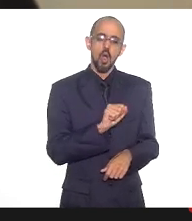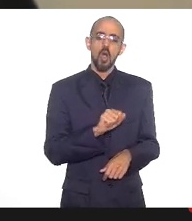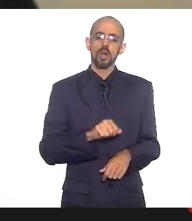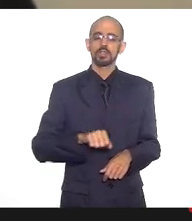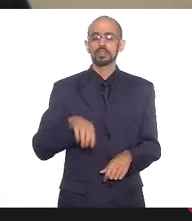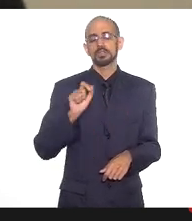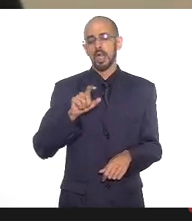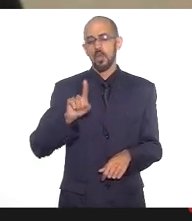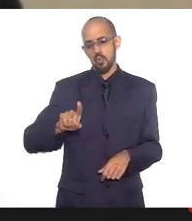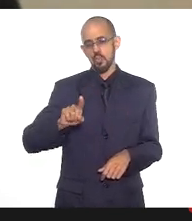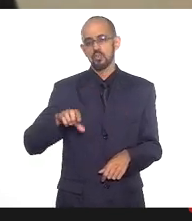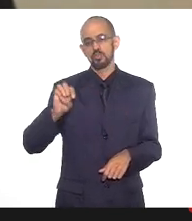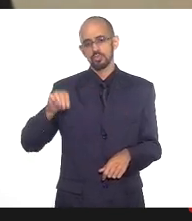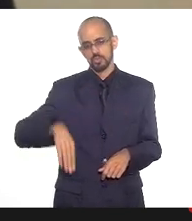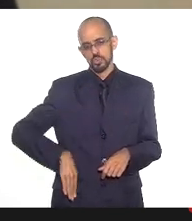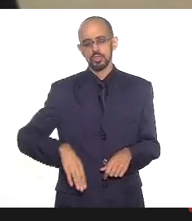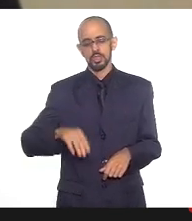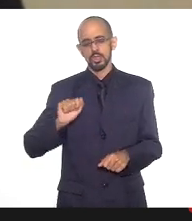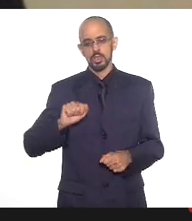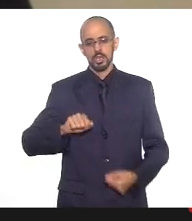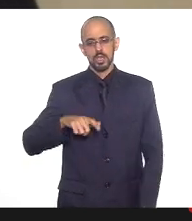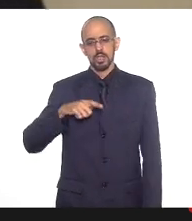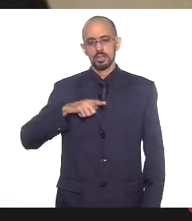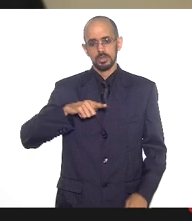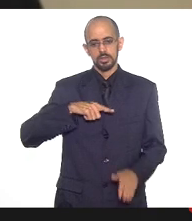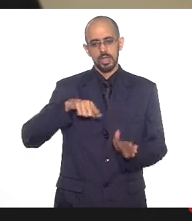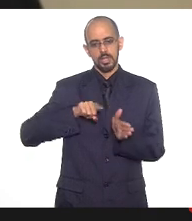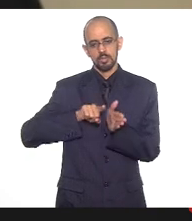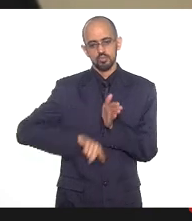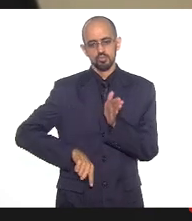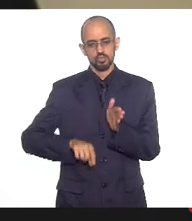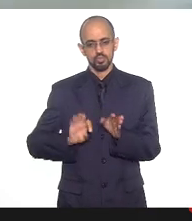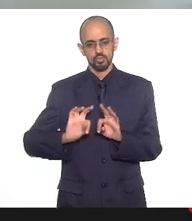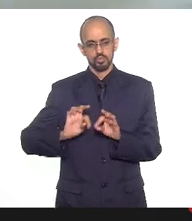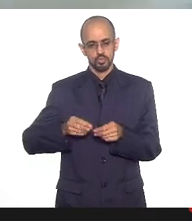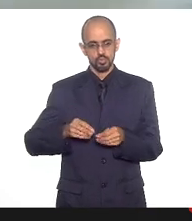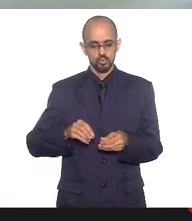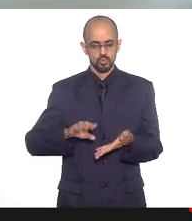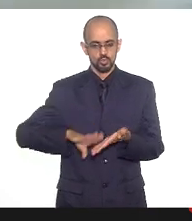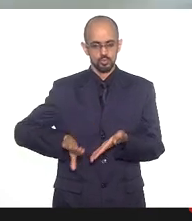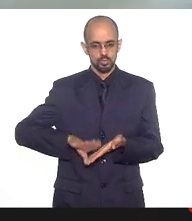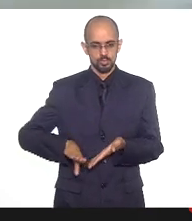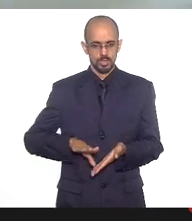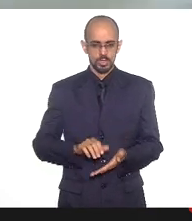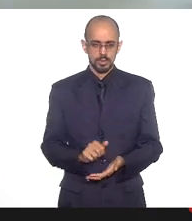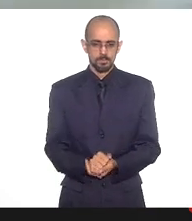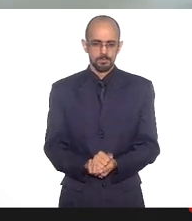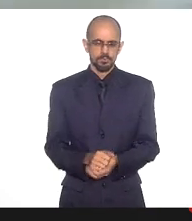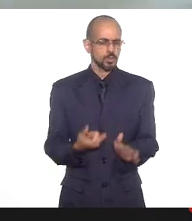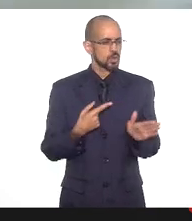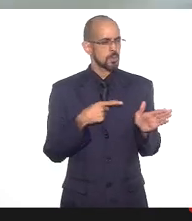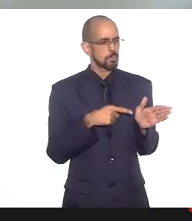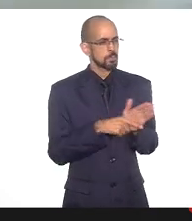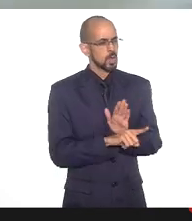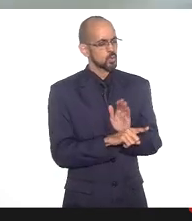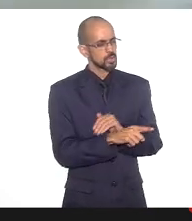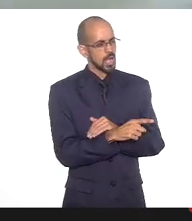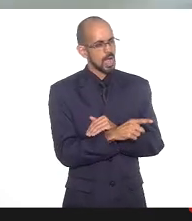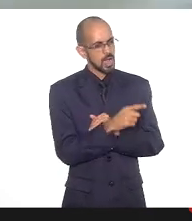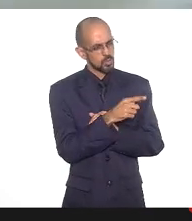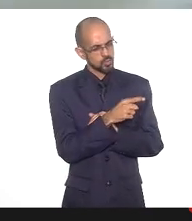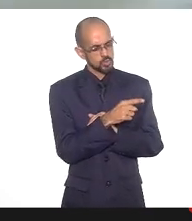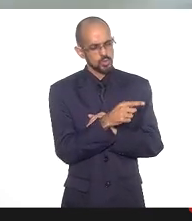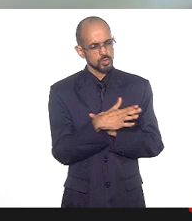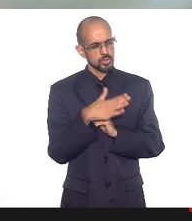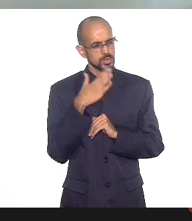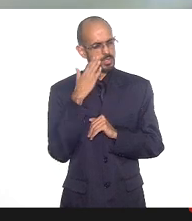a depreciação, a receita e o gasto. O senhor teria, doutor Andrés, em relação a esse